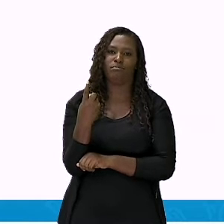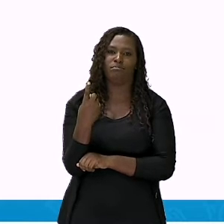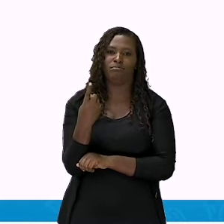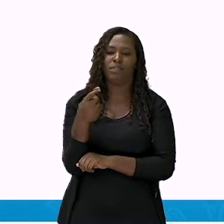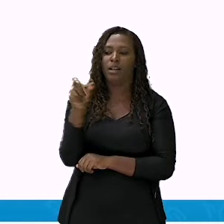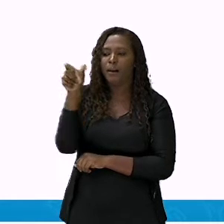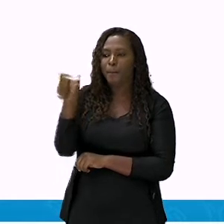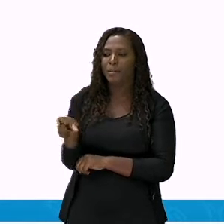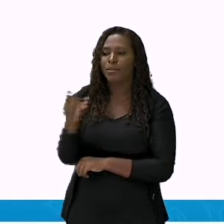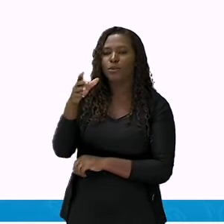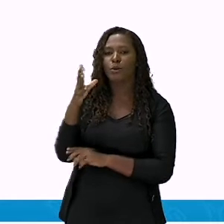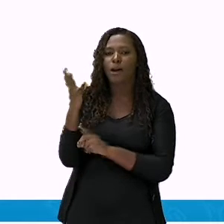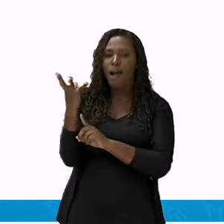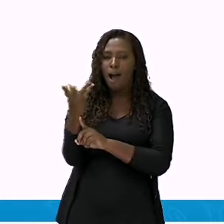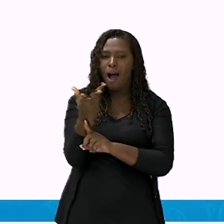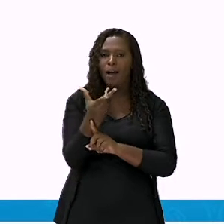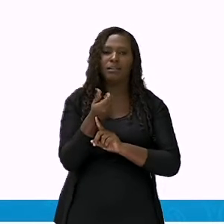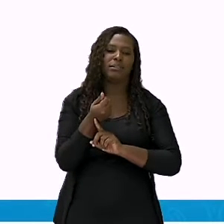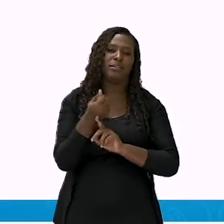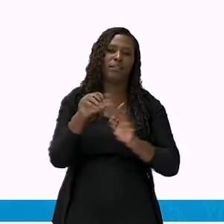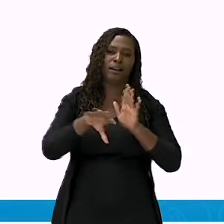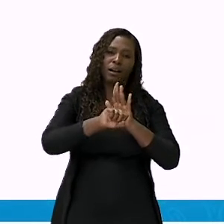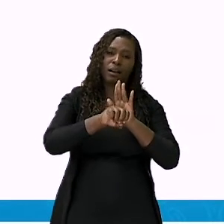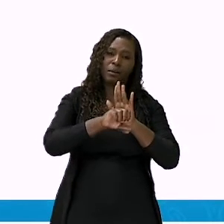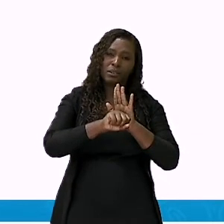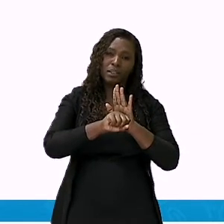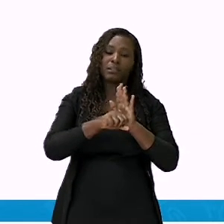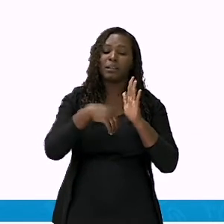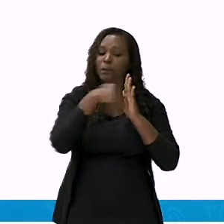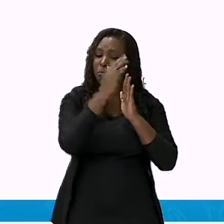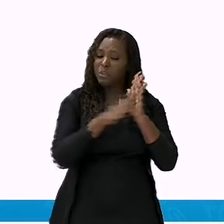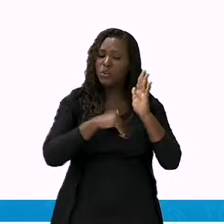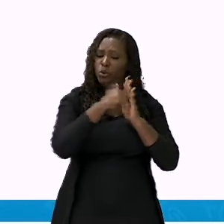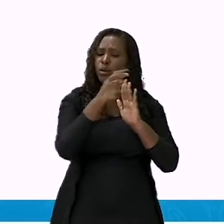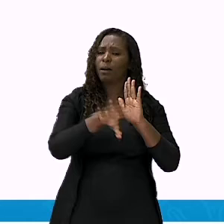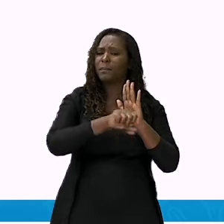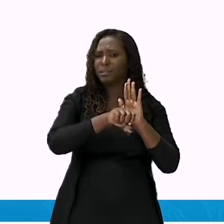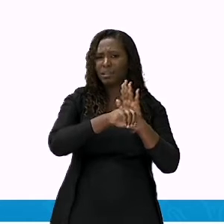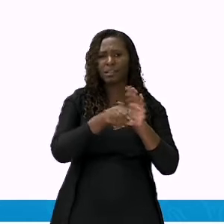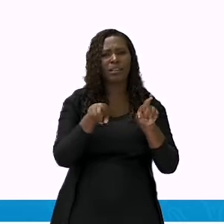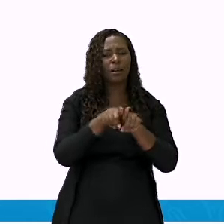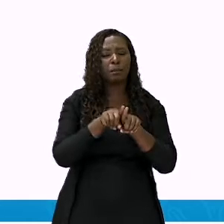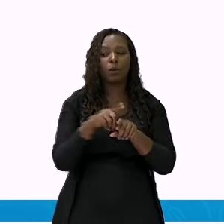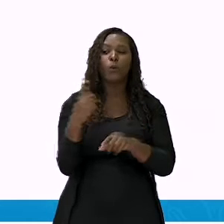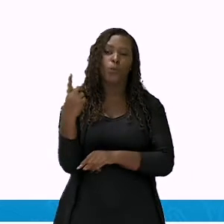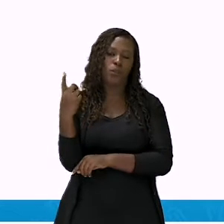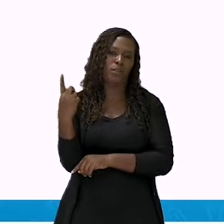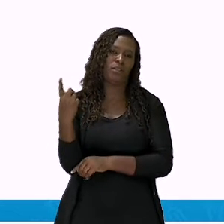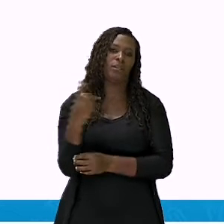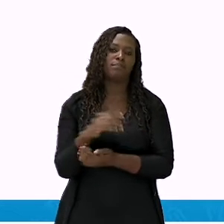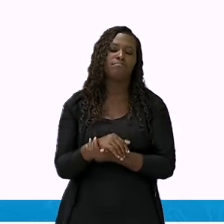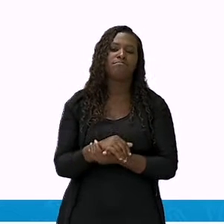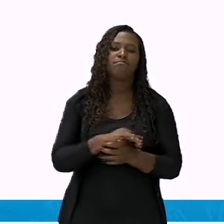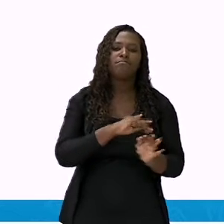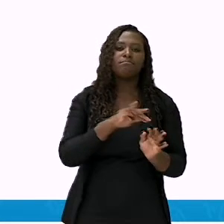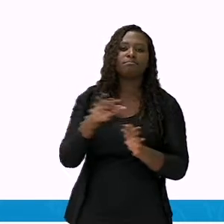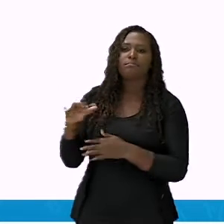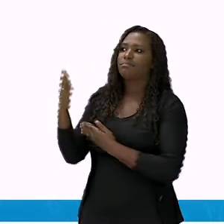E o abstracismo, dentro desses desenhos, dessas formas de fazer, eles foram